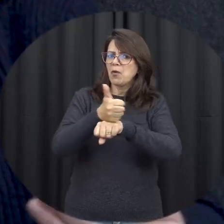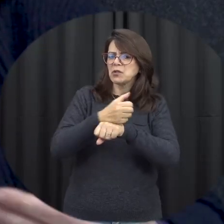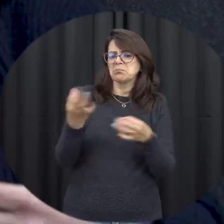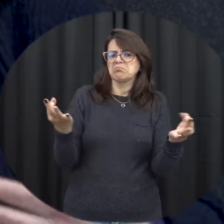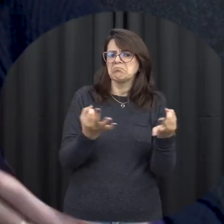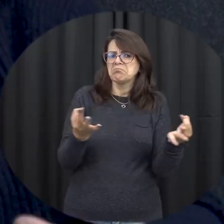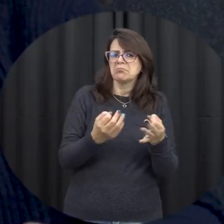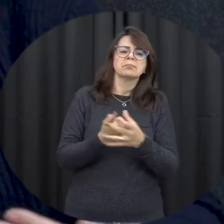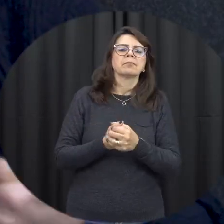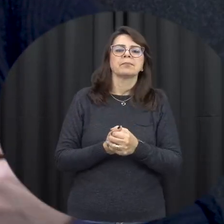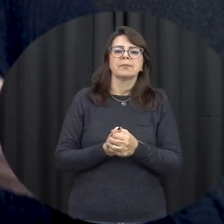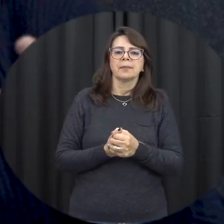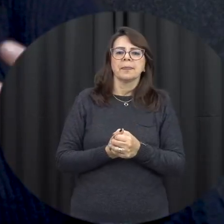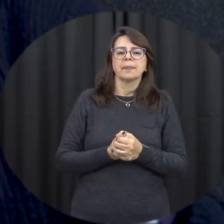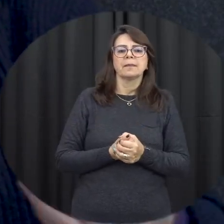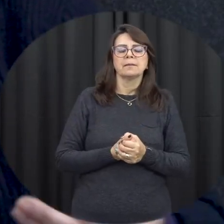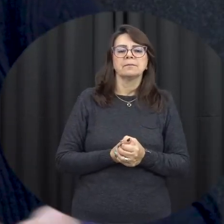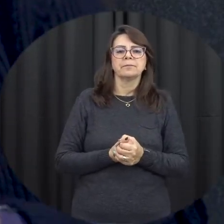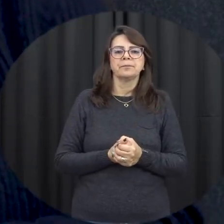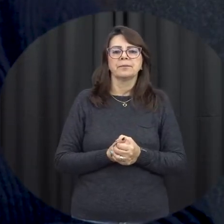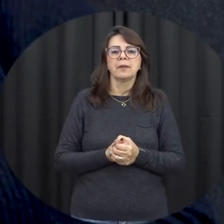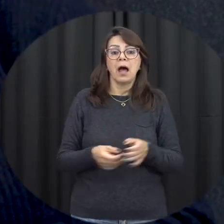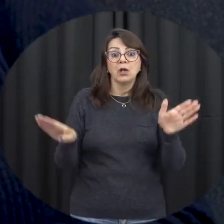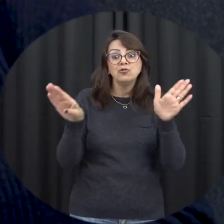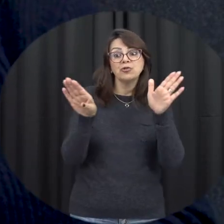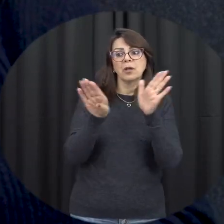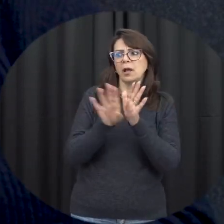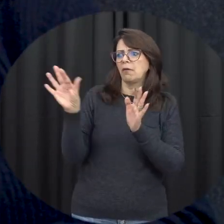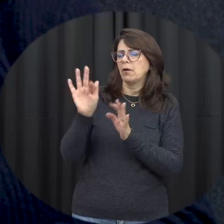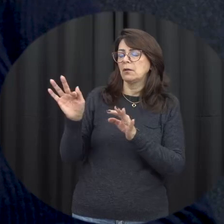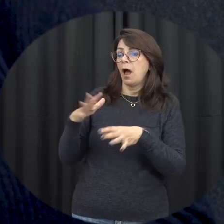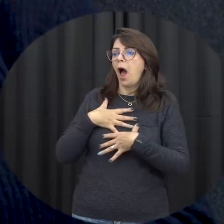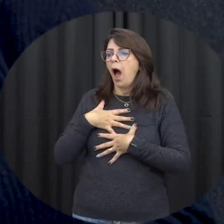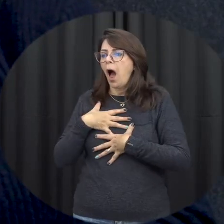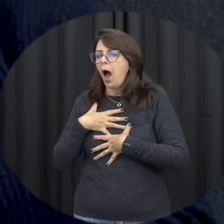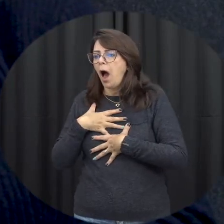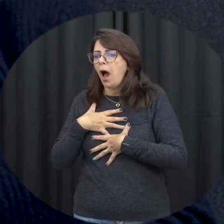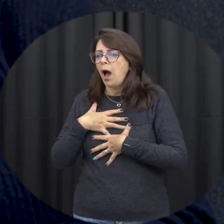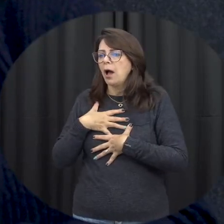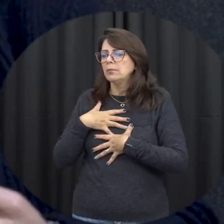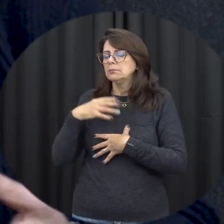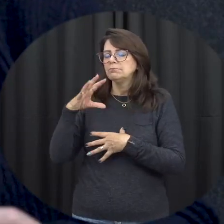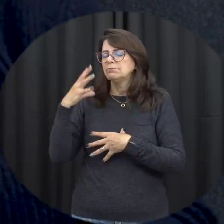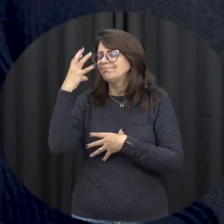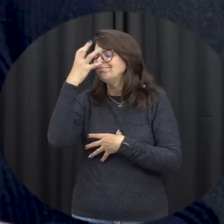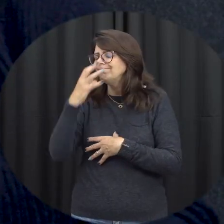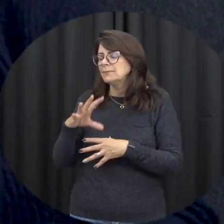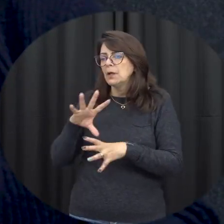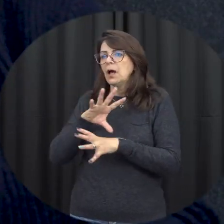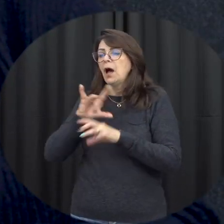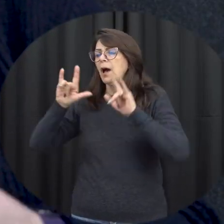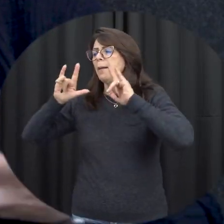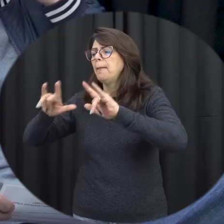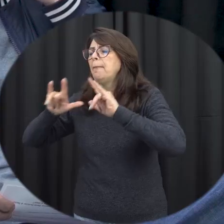estudando vai ser um profissional que não seja de boa qualidade. Chegando lá, eu me apaixonei pelo curso. O curso